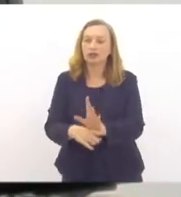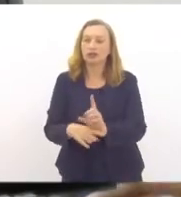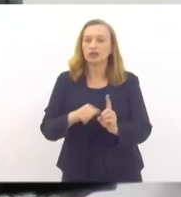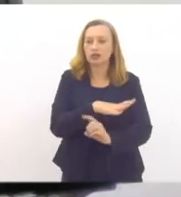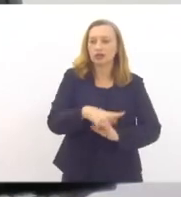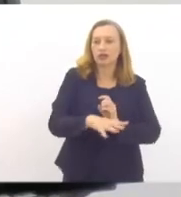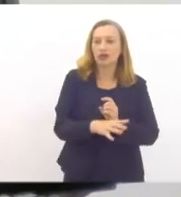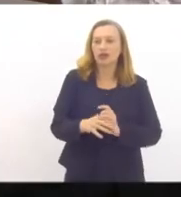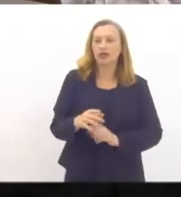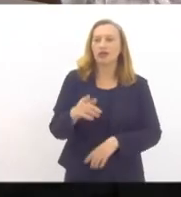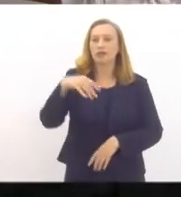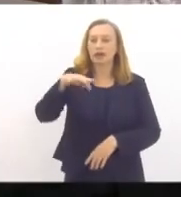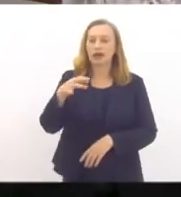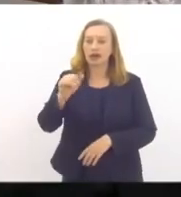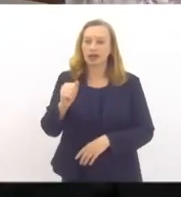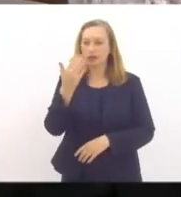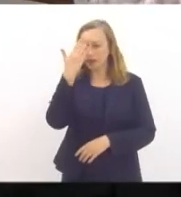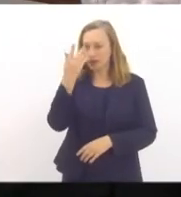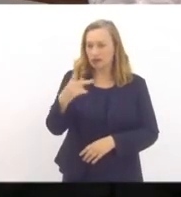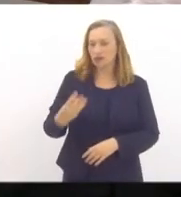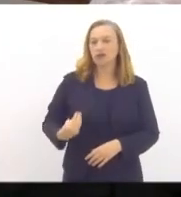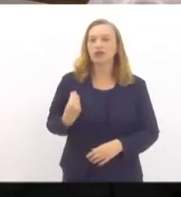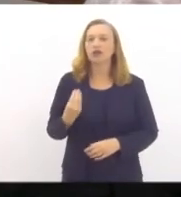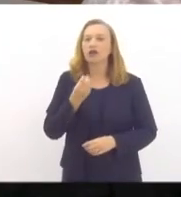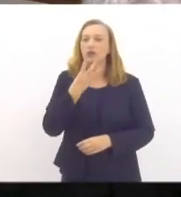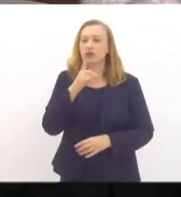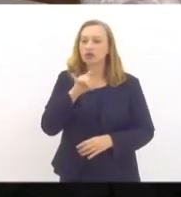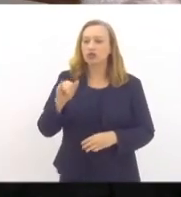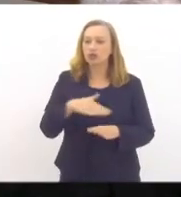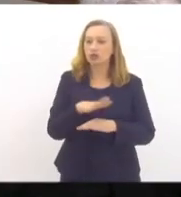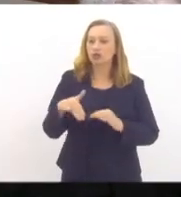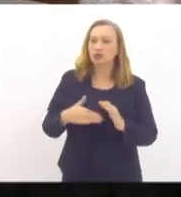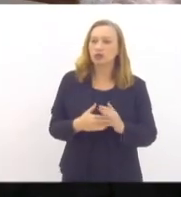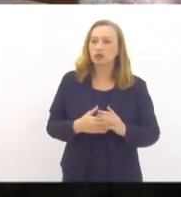presença. Obrigada. Bom dia a todos, a